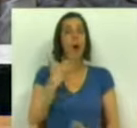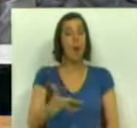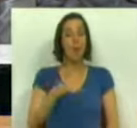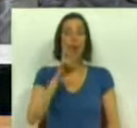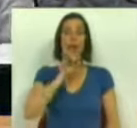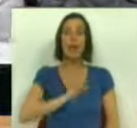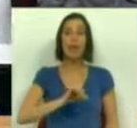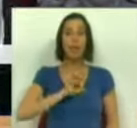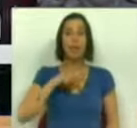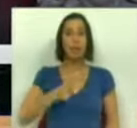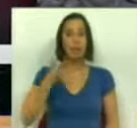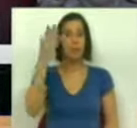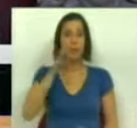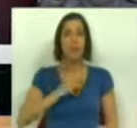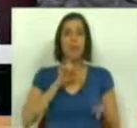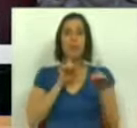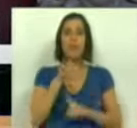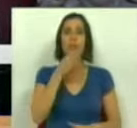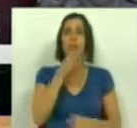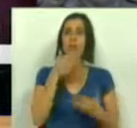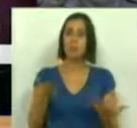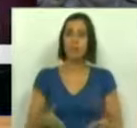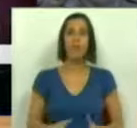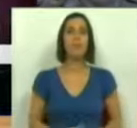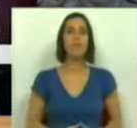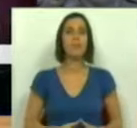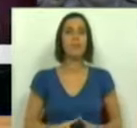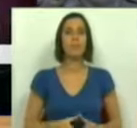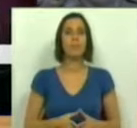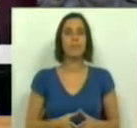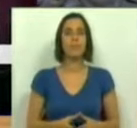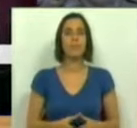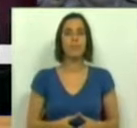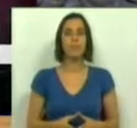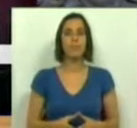Obrigado, Sra. Presidente, Sras. E Srs. Deputados.